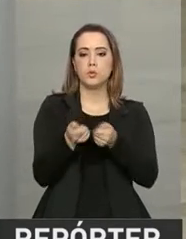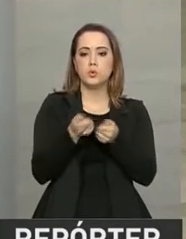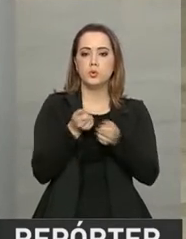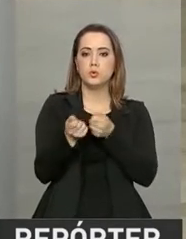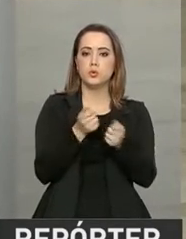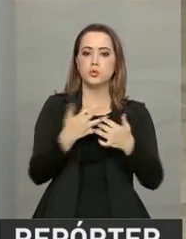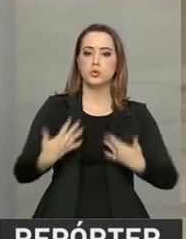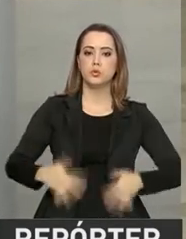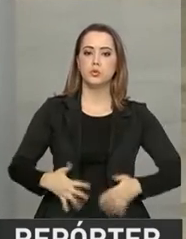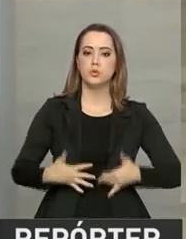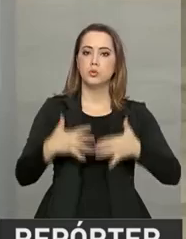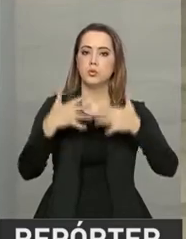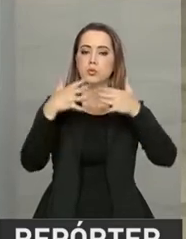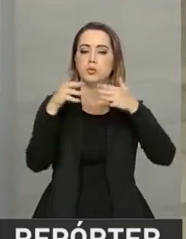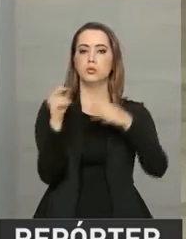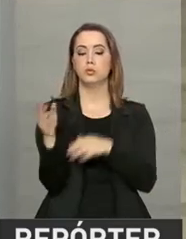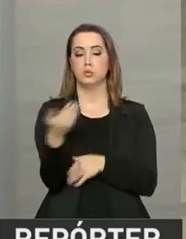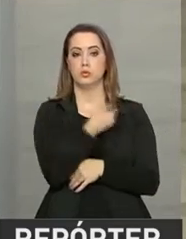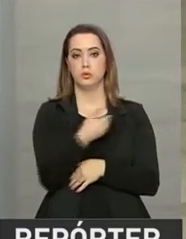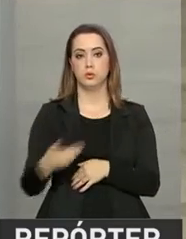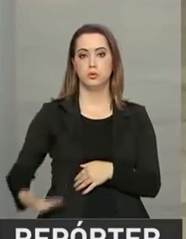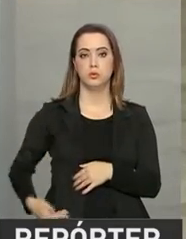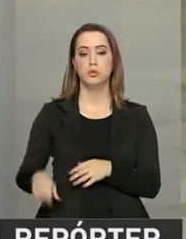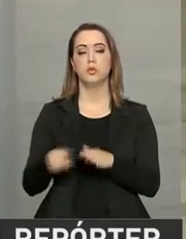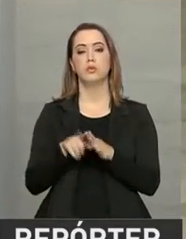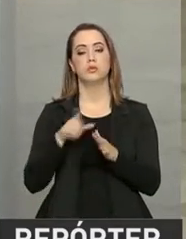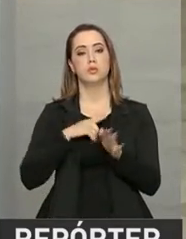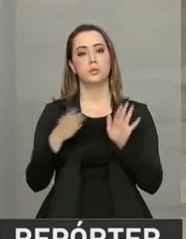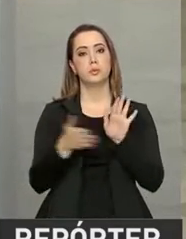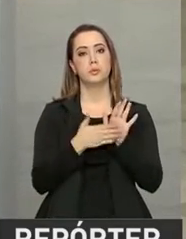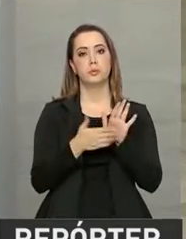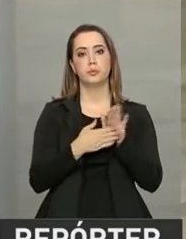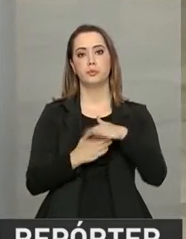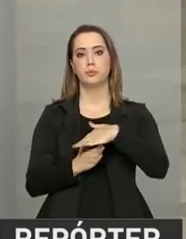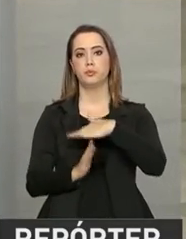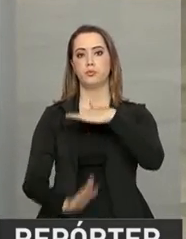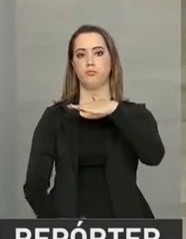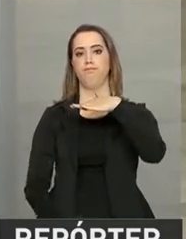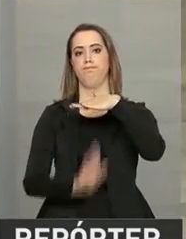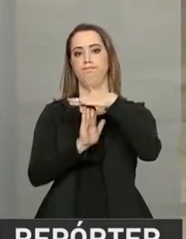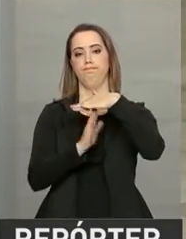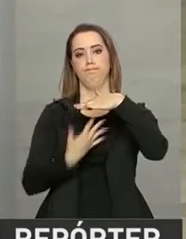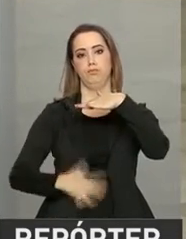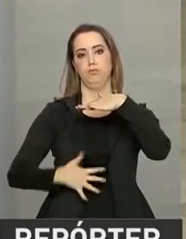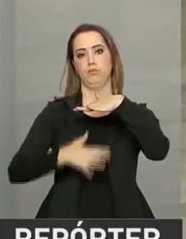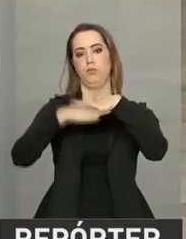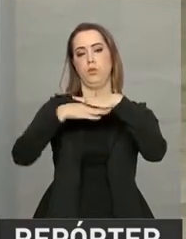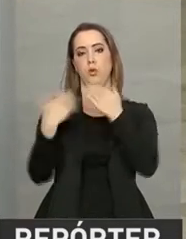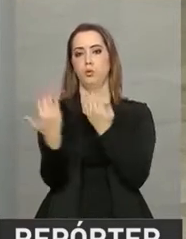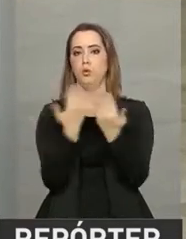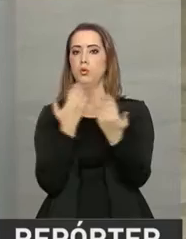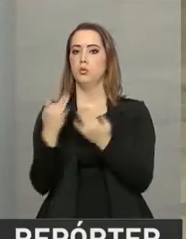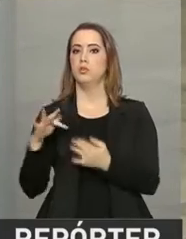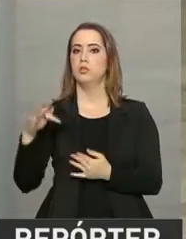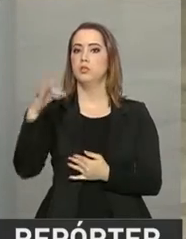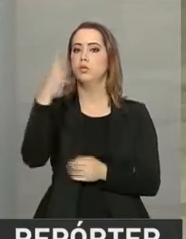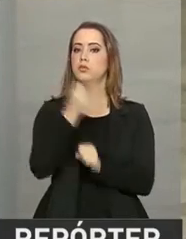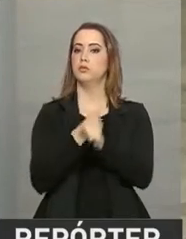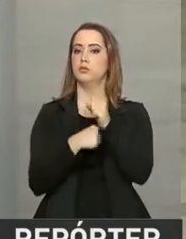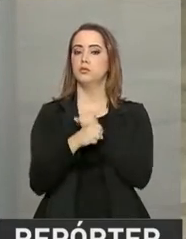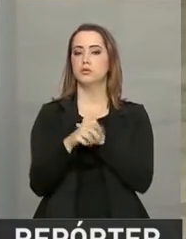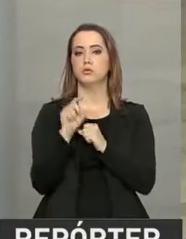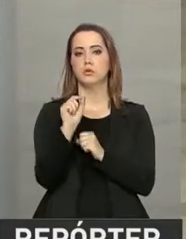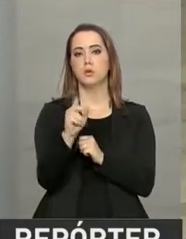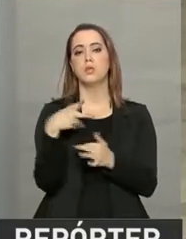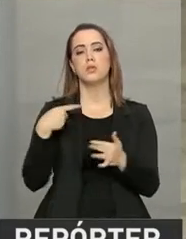Isso por meio da proposta que estabelece um teto para o aumento dos gastos públicos, tendo a inflação do ano anterior como referência, que,